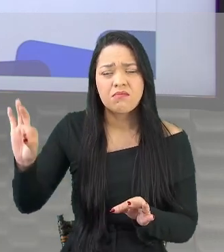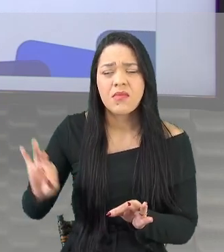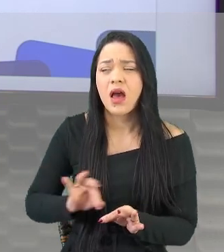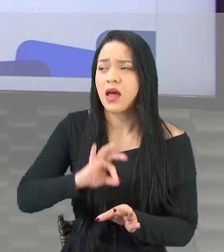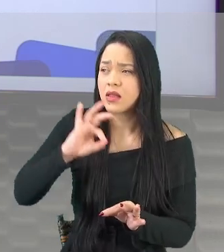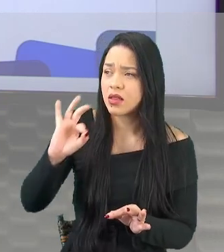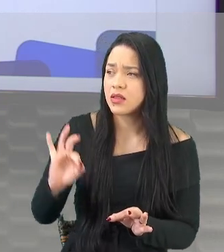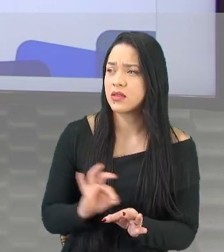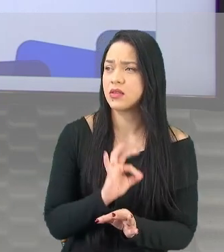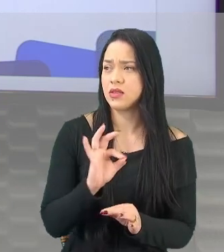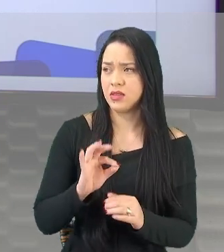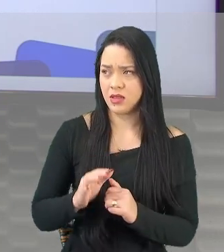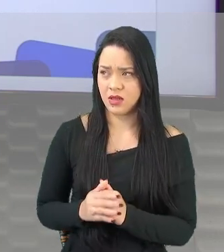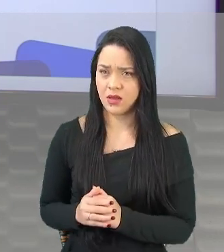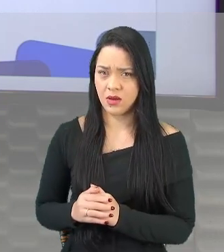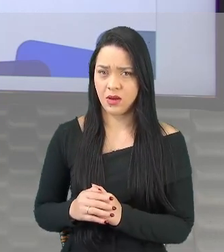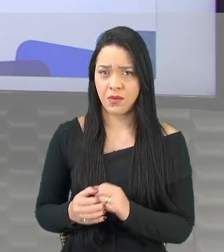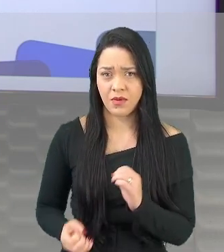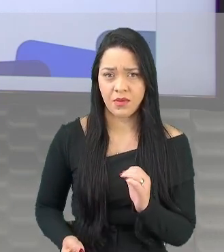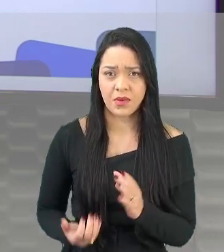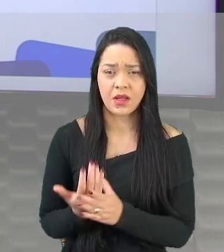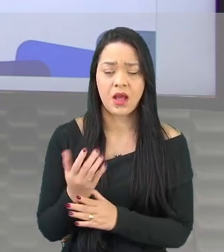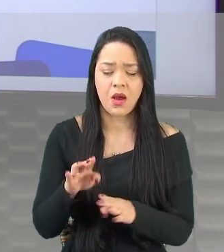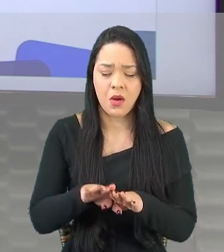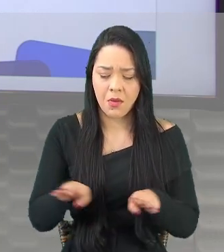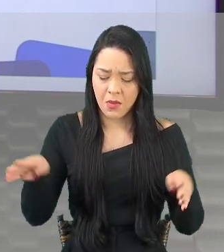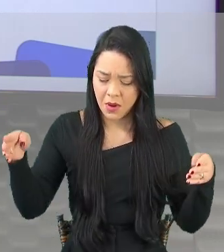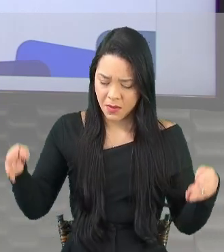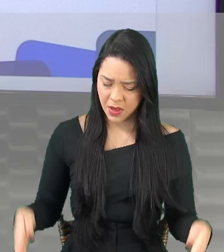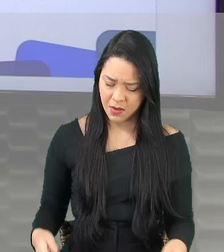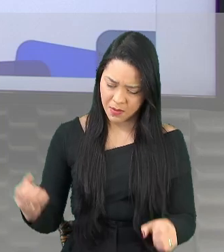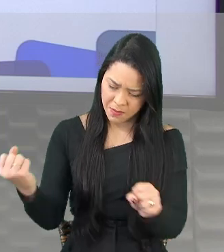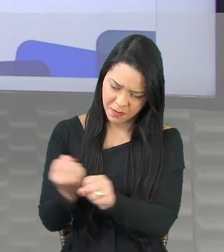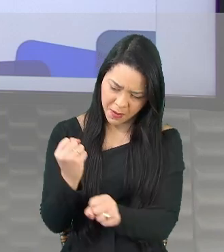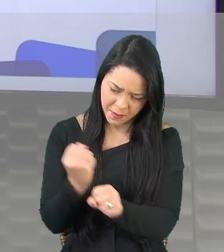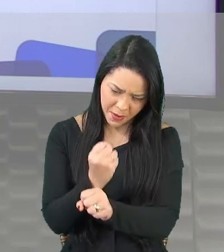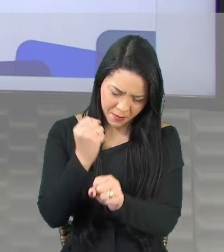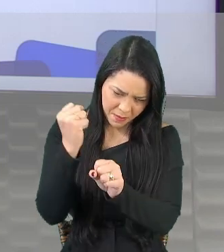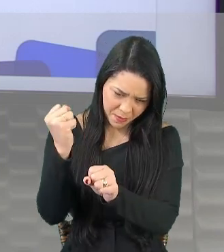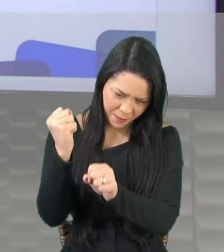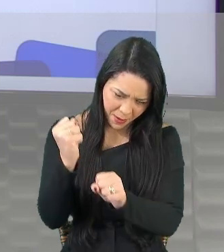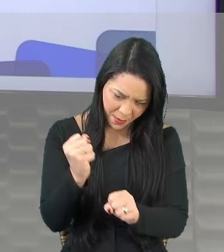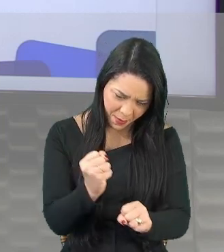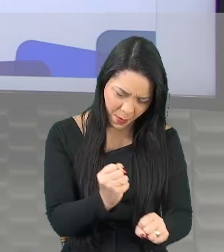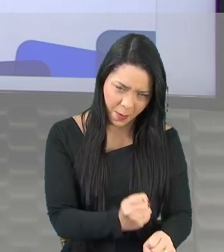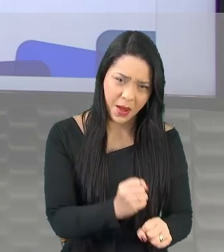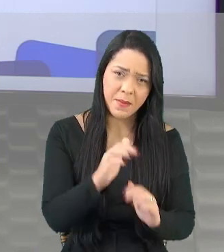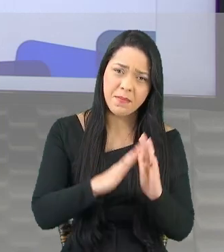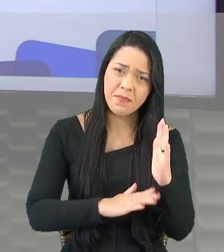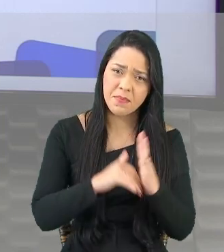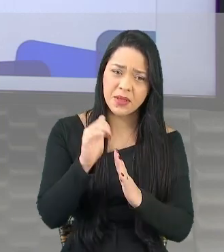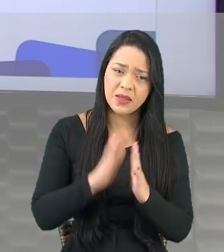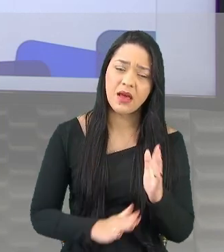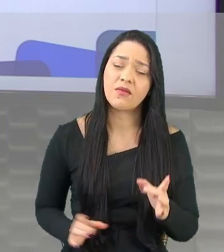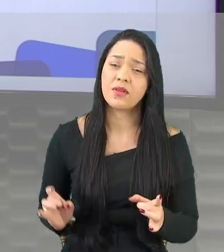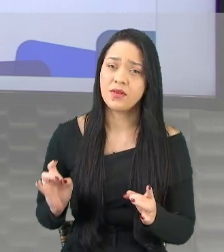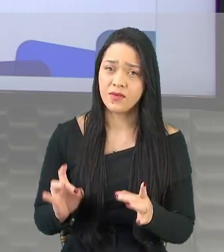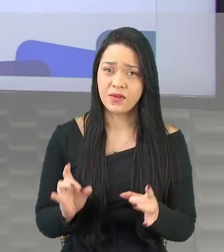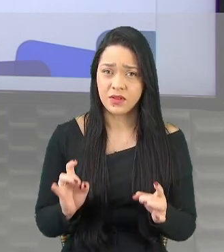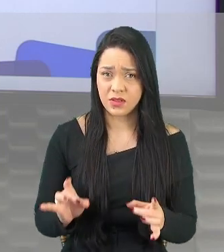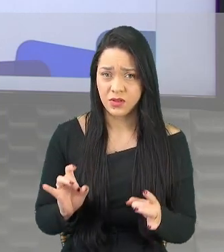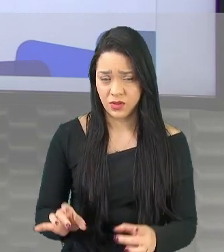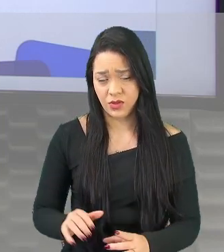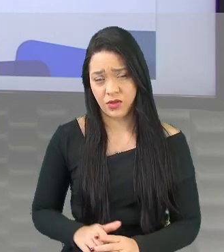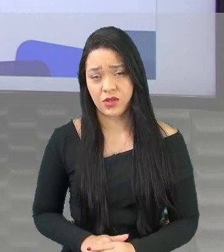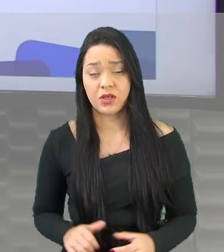talhava madeira, ele construía a mesa, pintava e vendia a mesa. Então ele era dono do seu tempo, porque